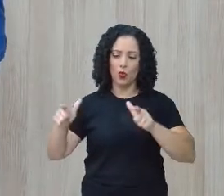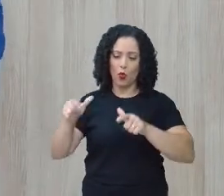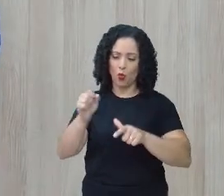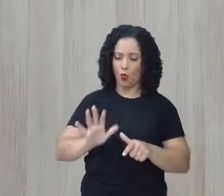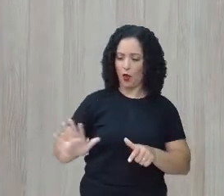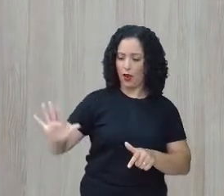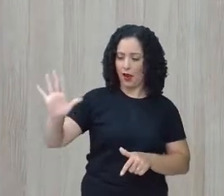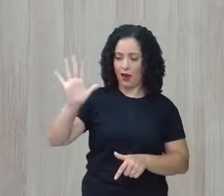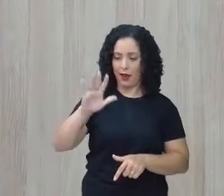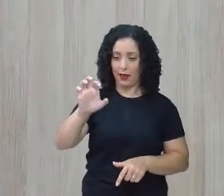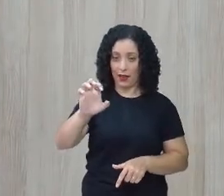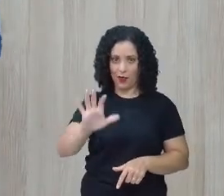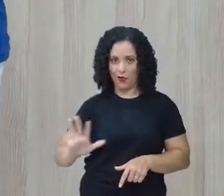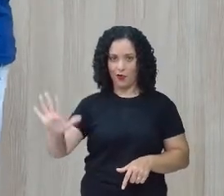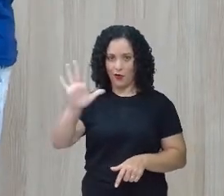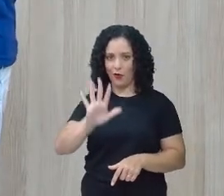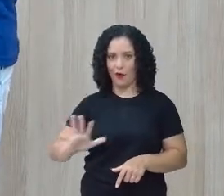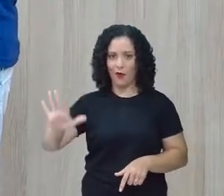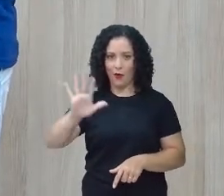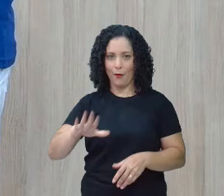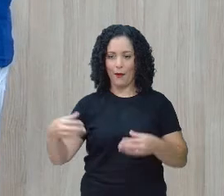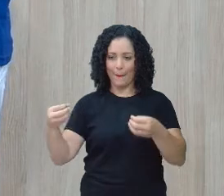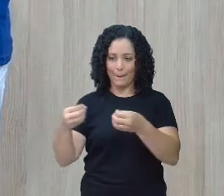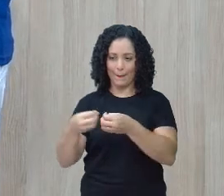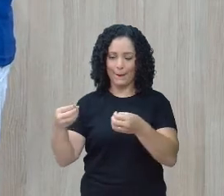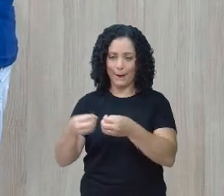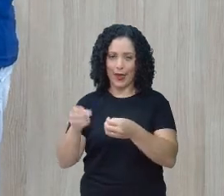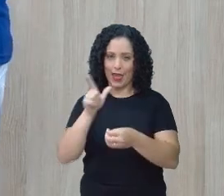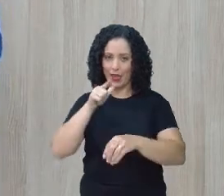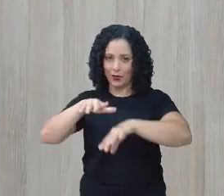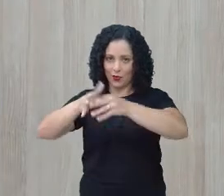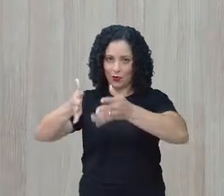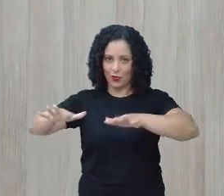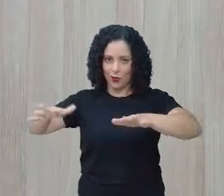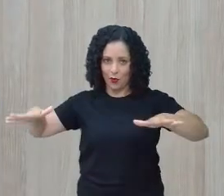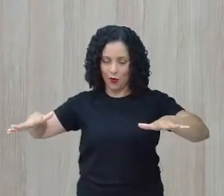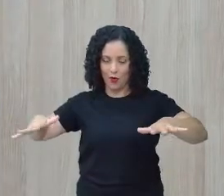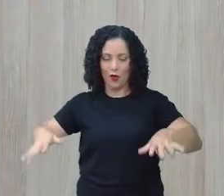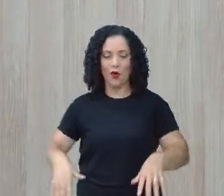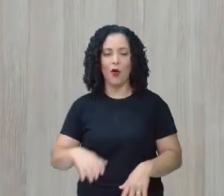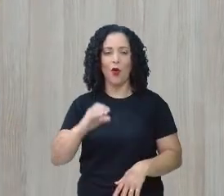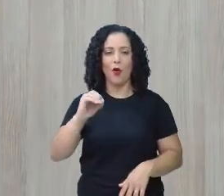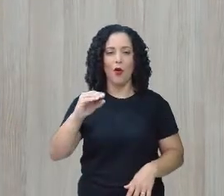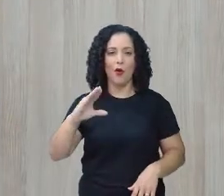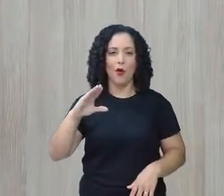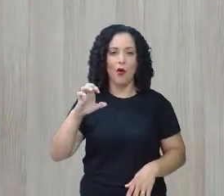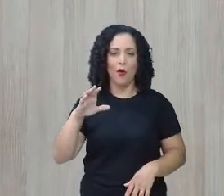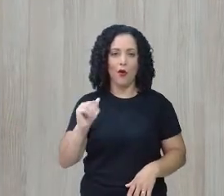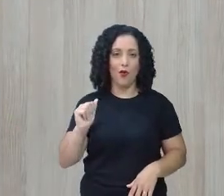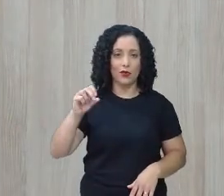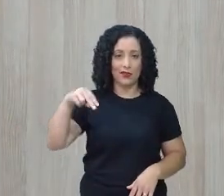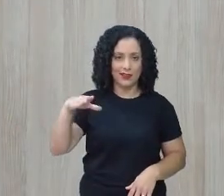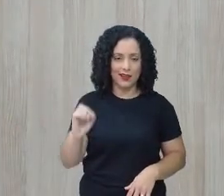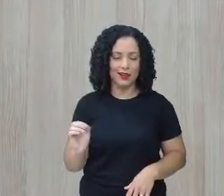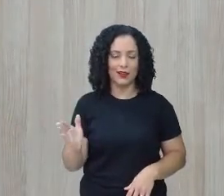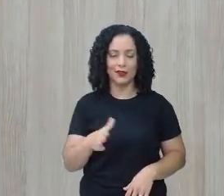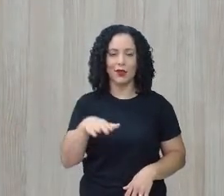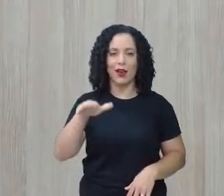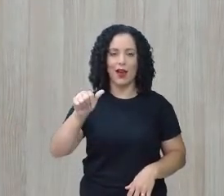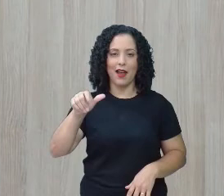porque Portugal está ali coladinho, né, com o Oceano Atlântico. Então ele pôde desenvolver vários portos, né, que podiam,